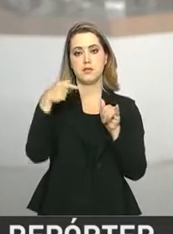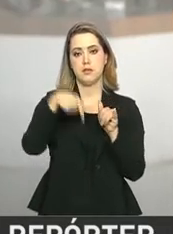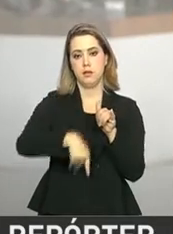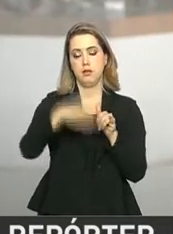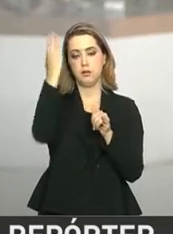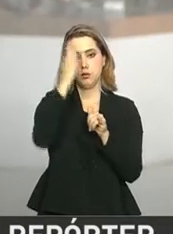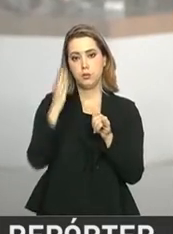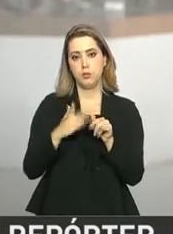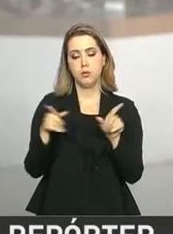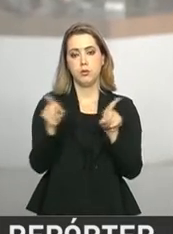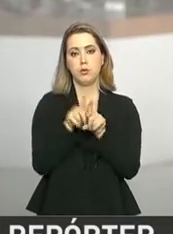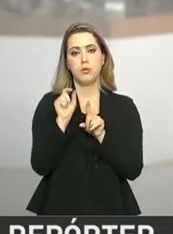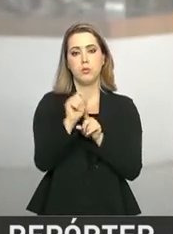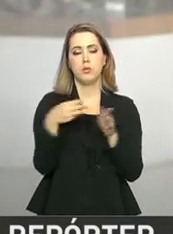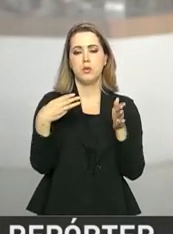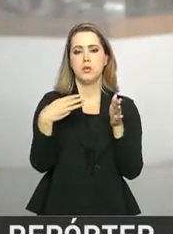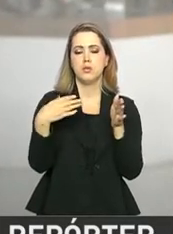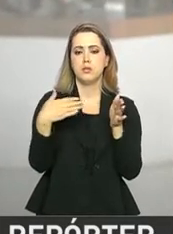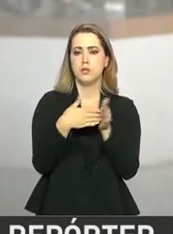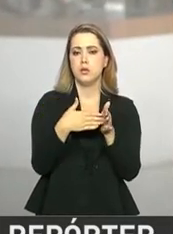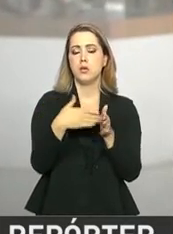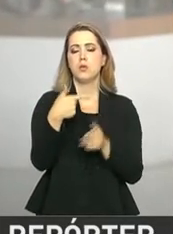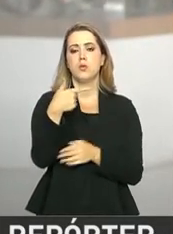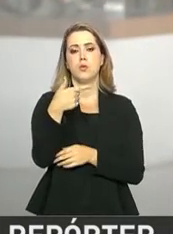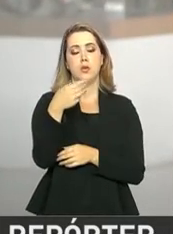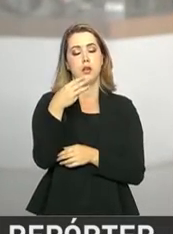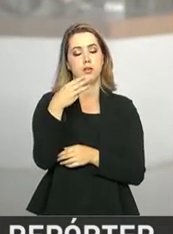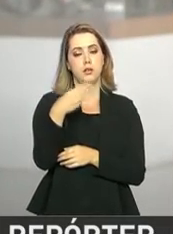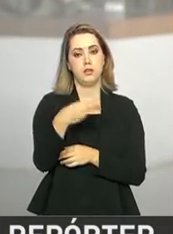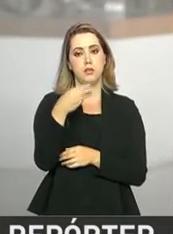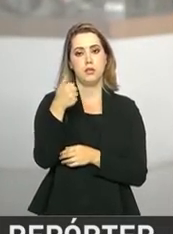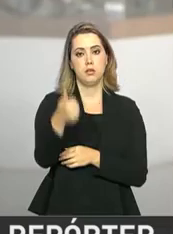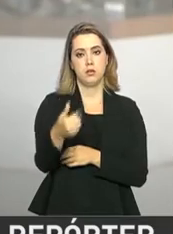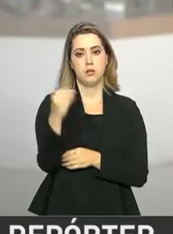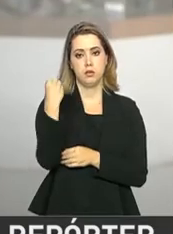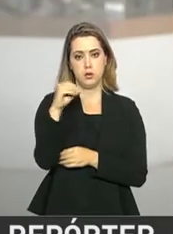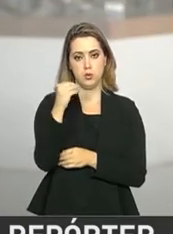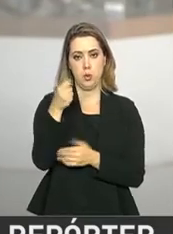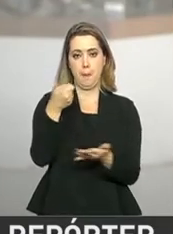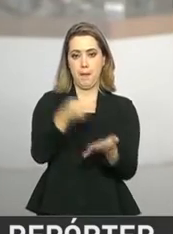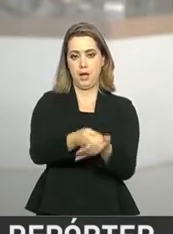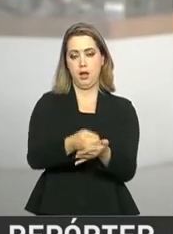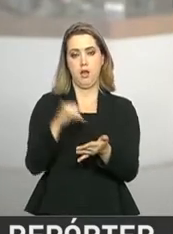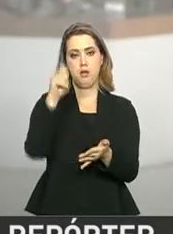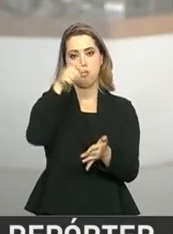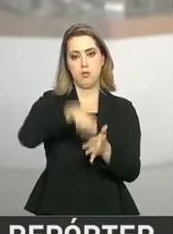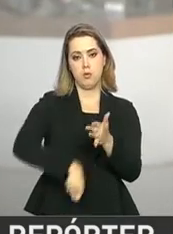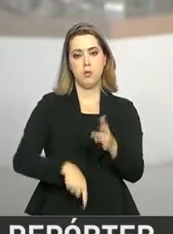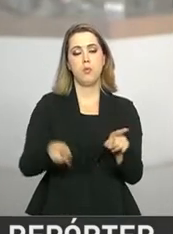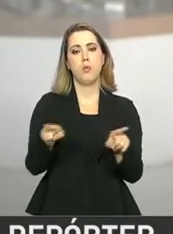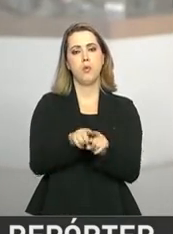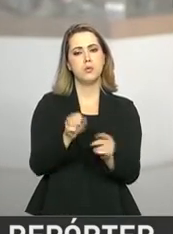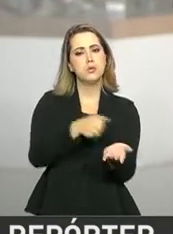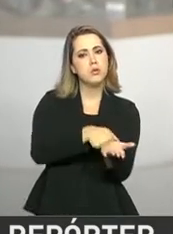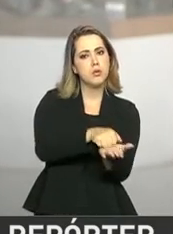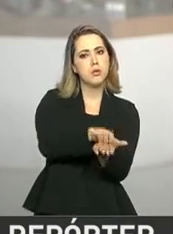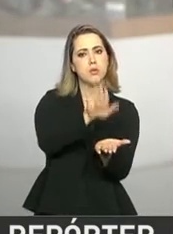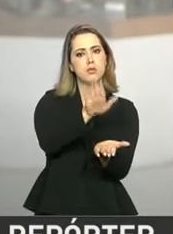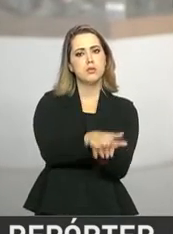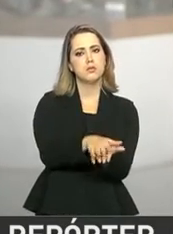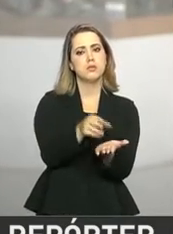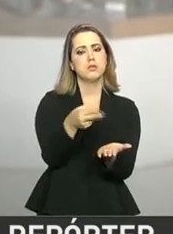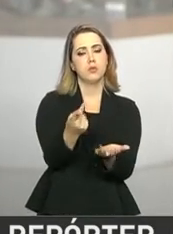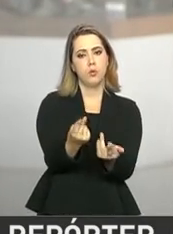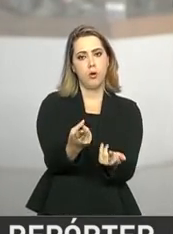cambial e tributária até 31 de outubro. Deve fazer o pagamento integral do imposto e da multa correspondente na